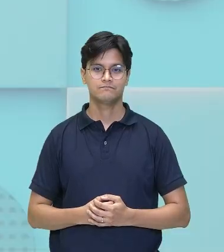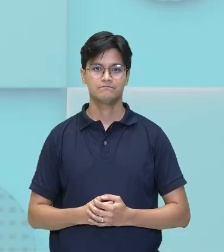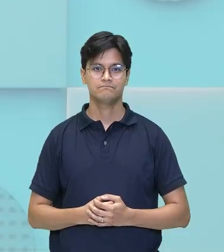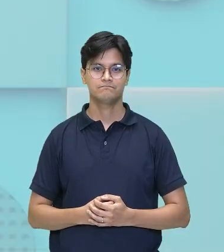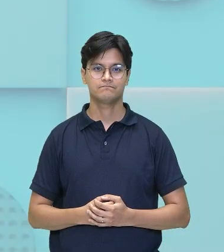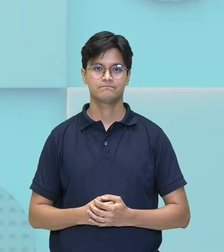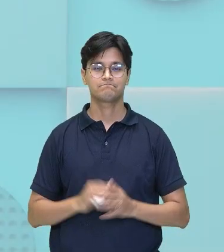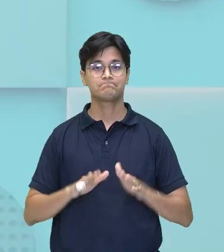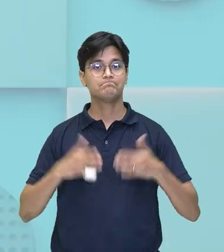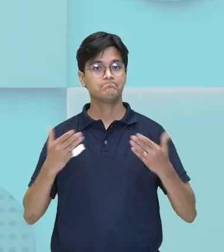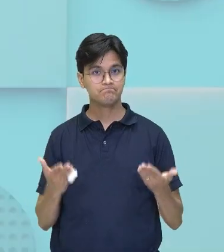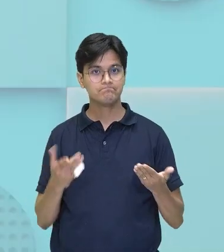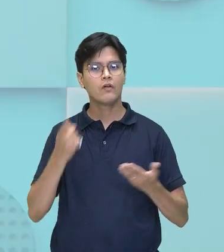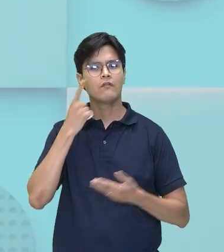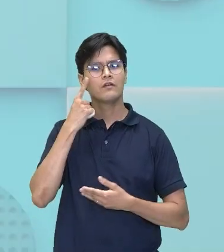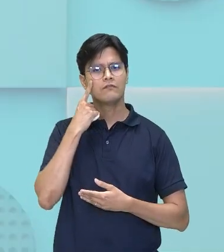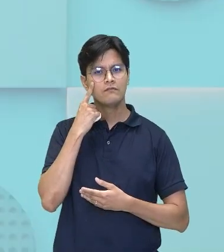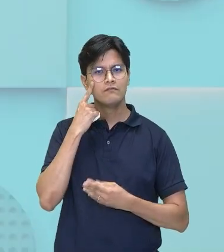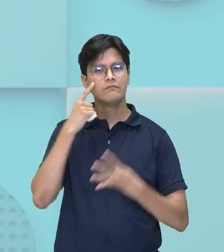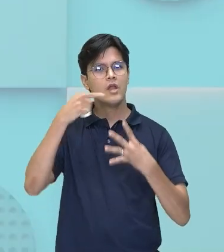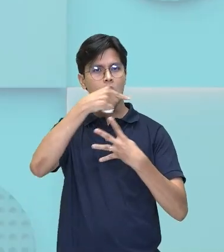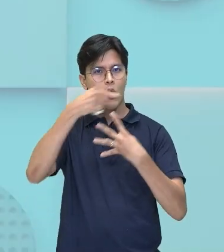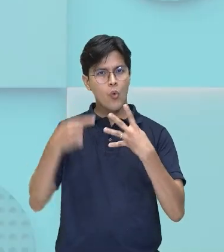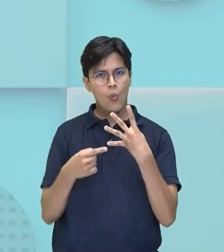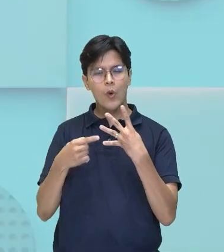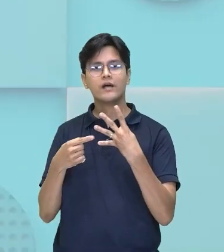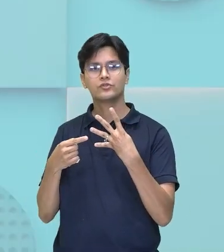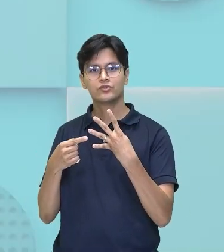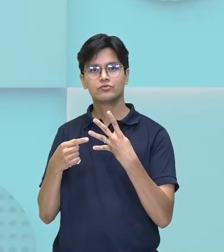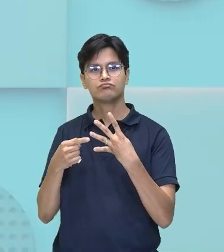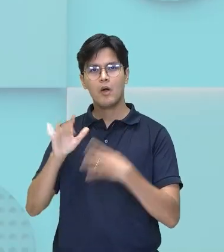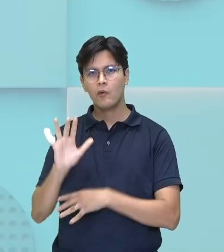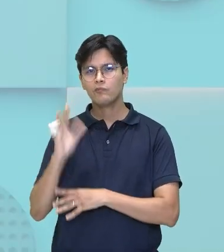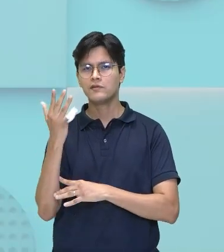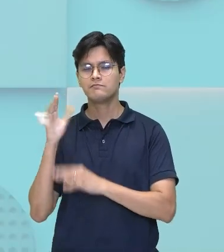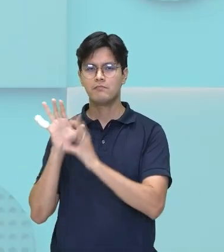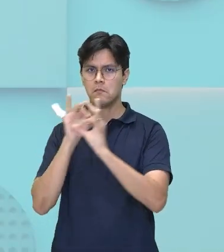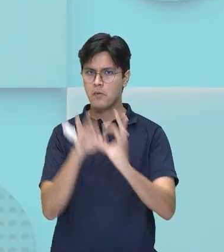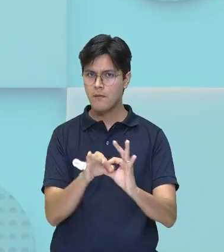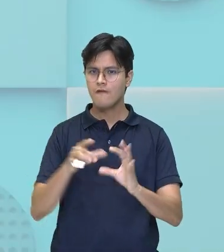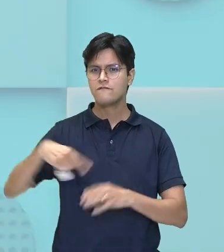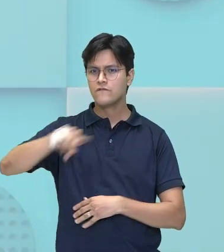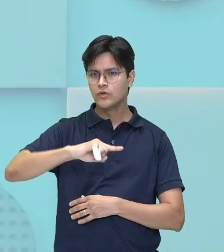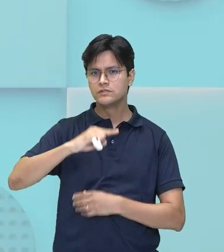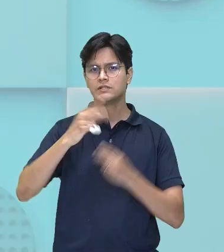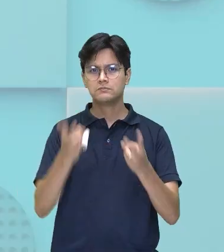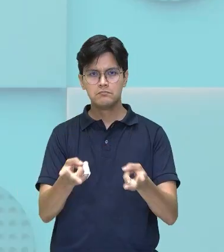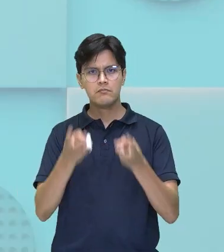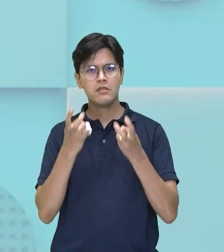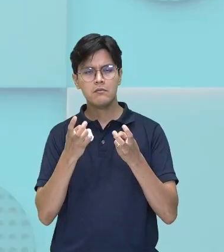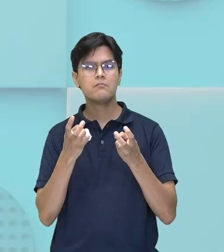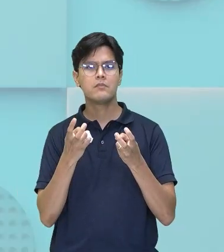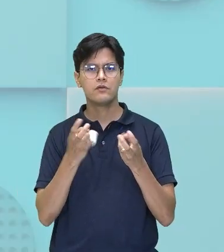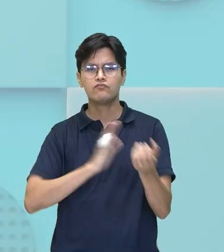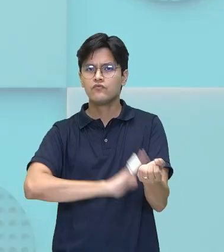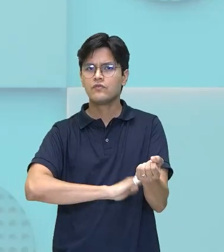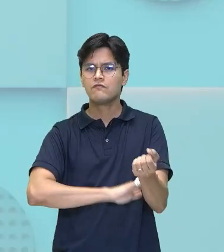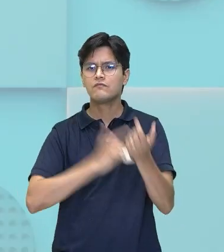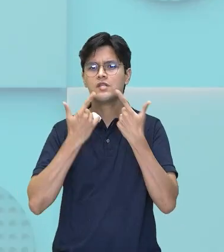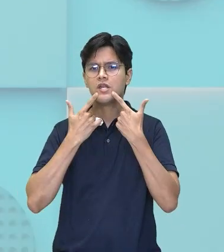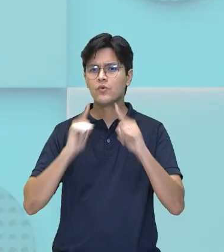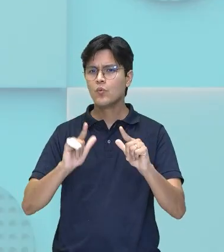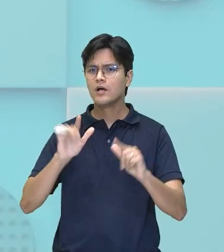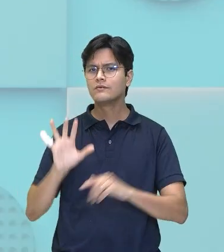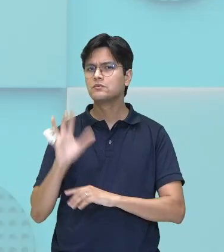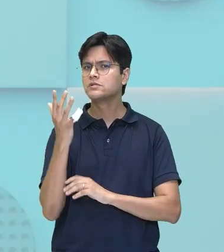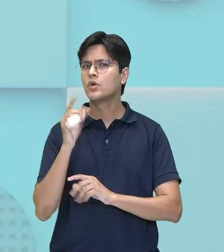Muito bem, então nós temos aí 4 situações. Vocês conseguiram perceber quais foram os desvios gramaticais que ocorreram